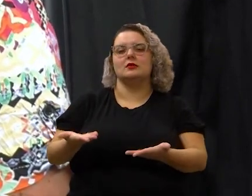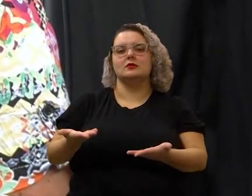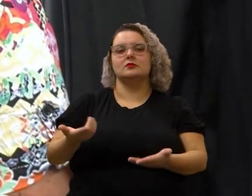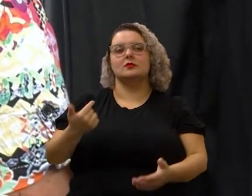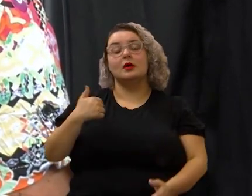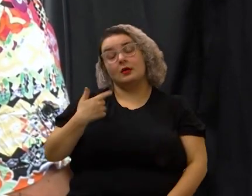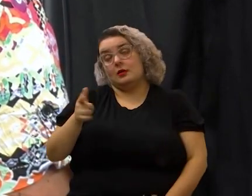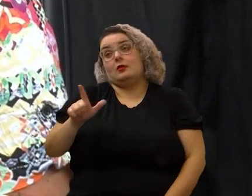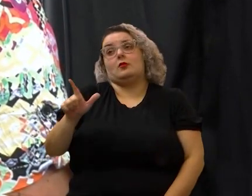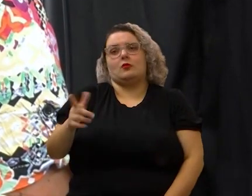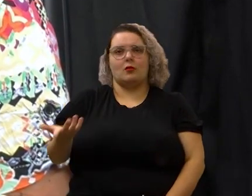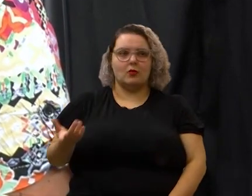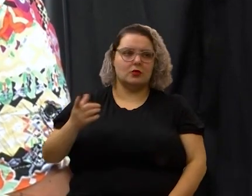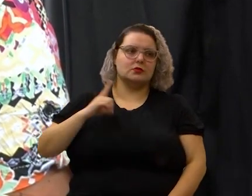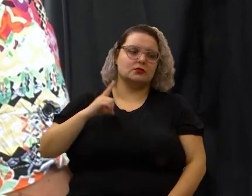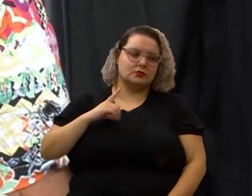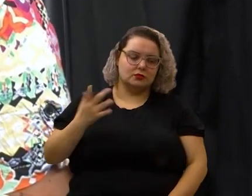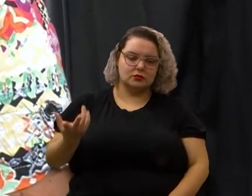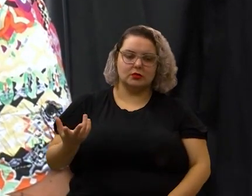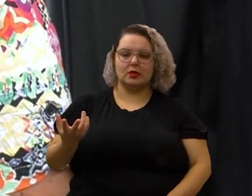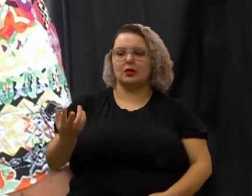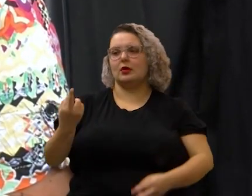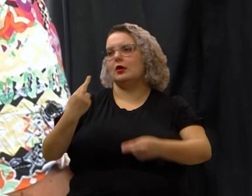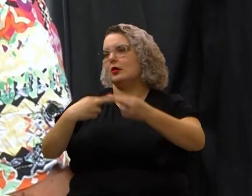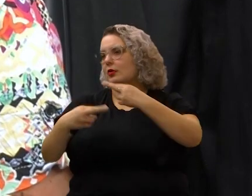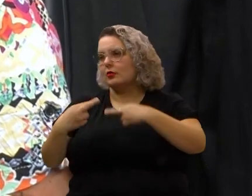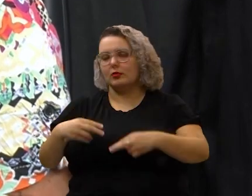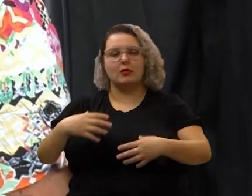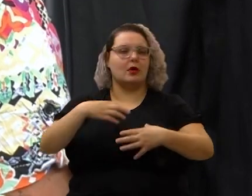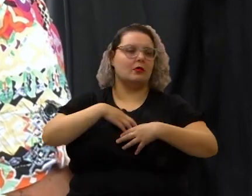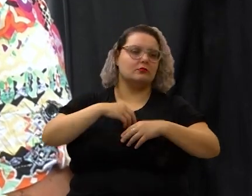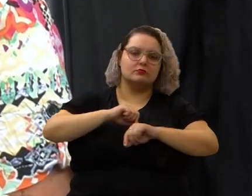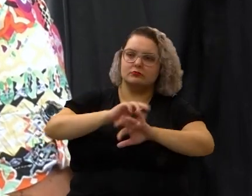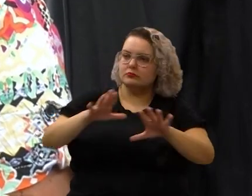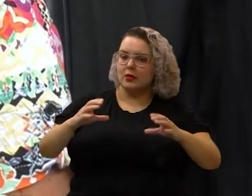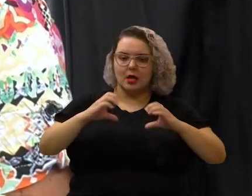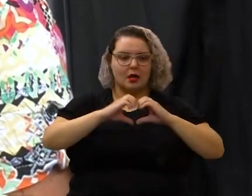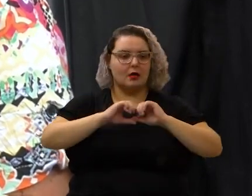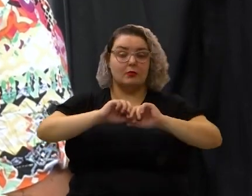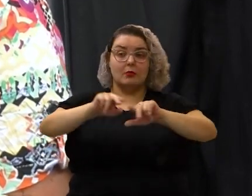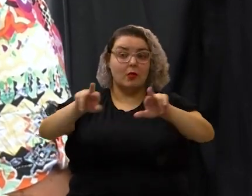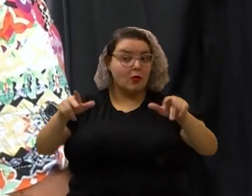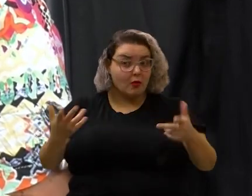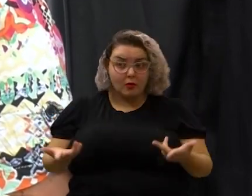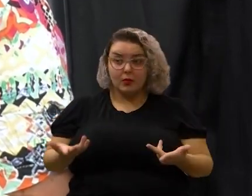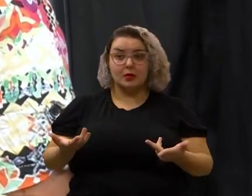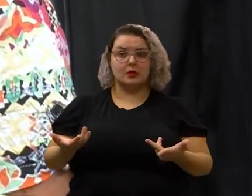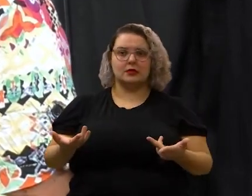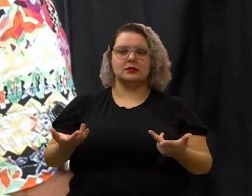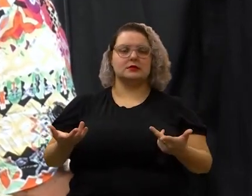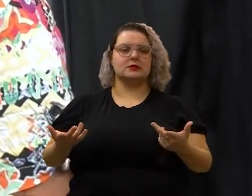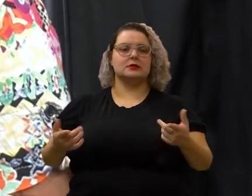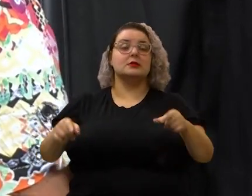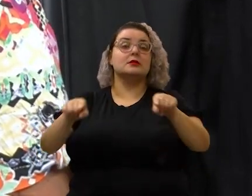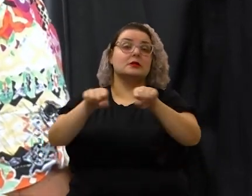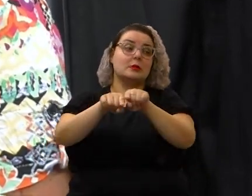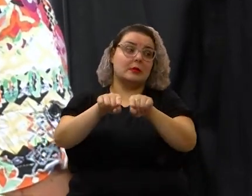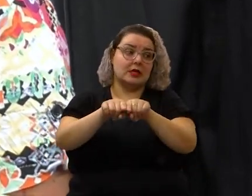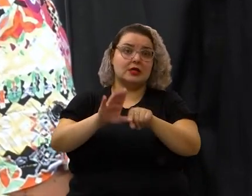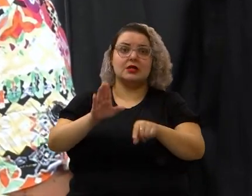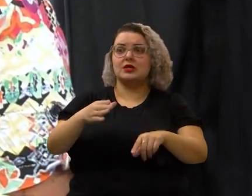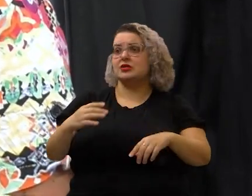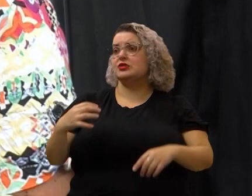mim, assim, que é claro, né, tenho relações, tenho afetos, tenho amores,